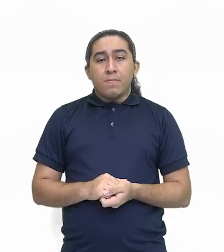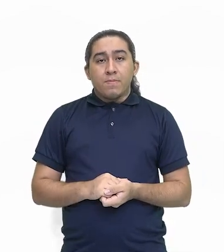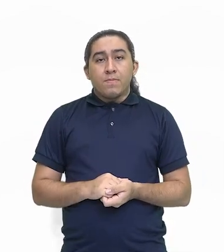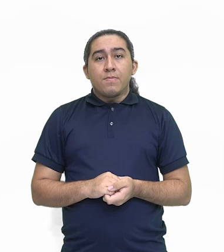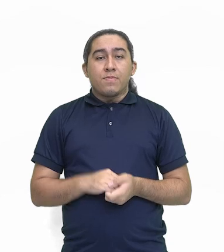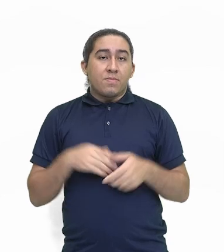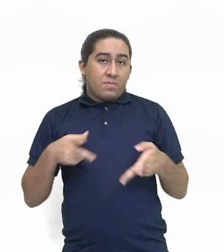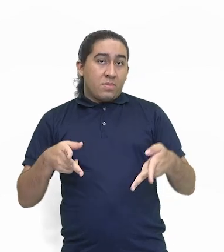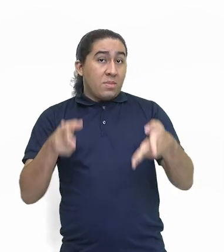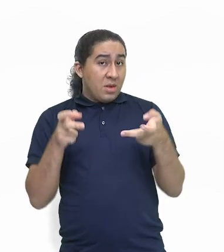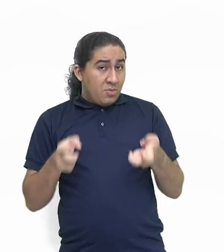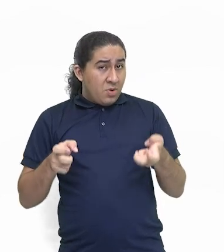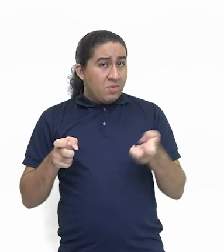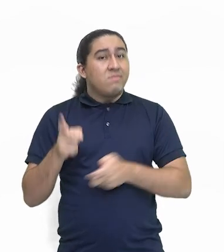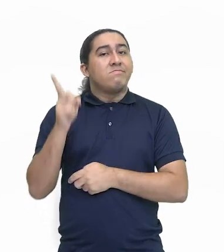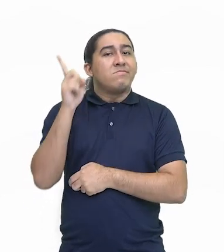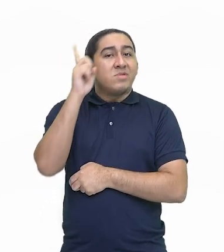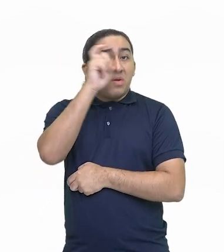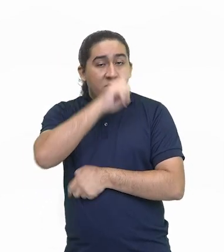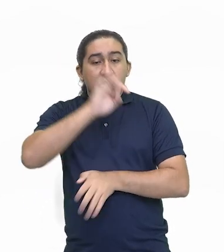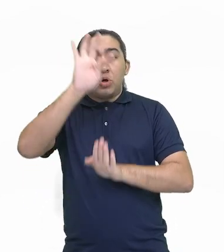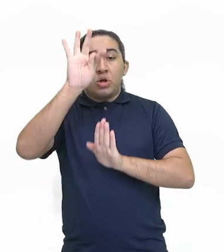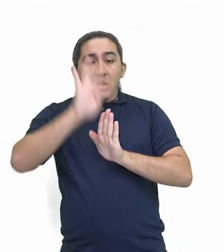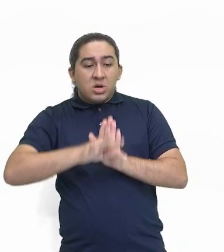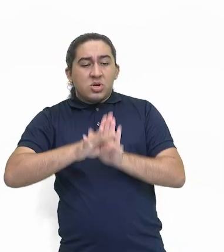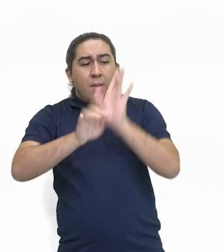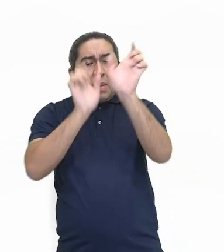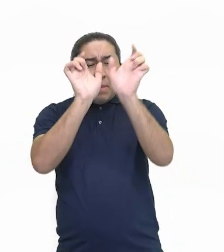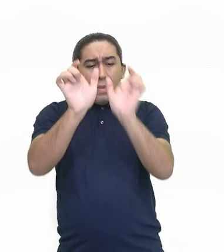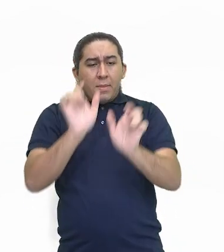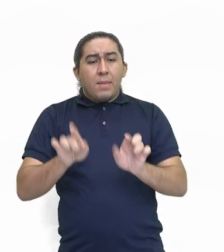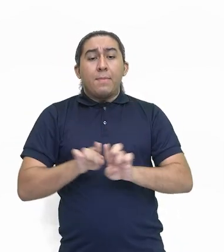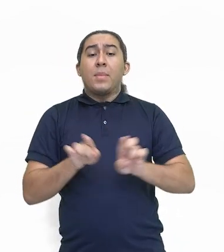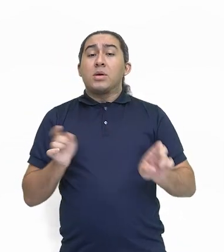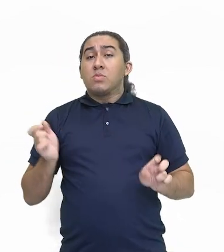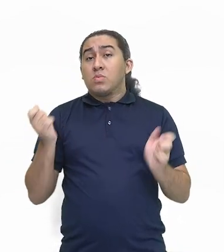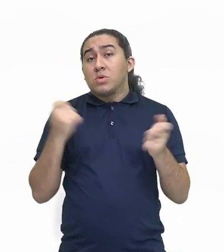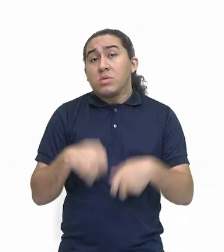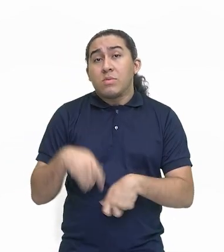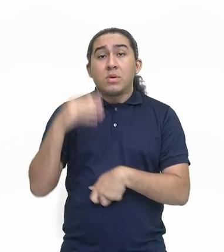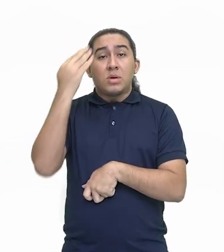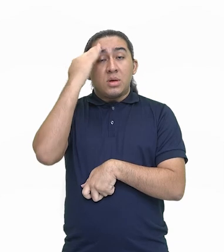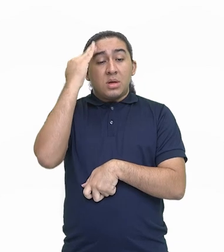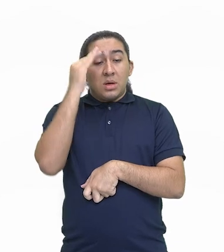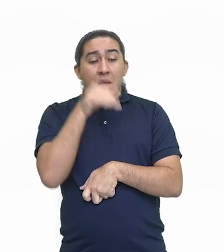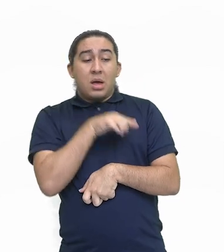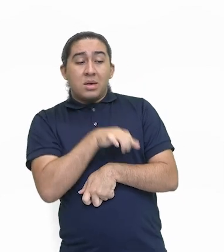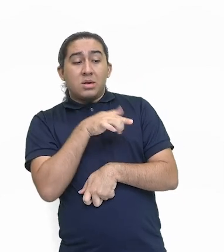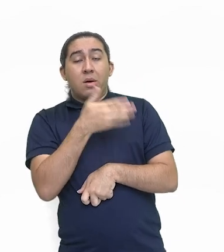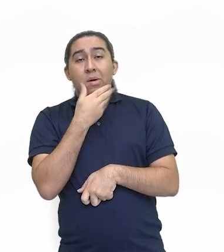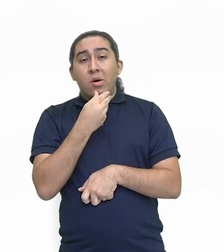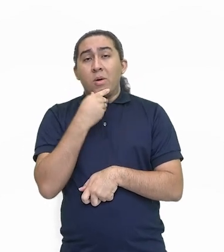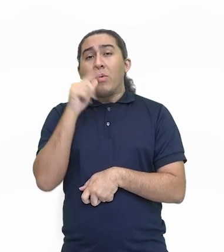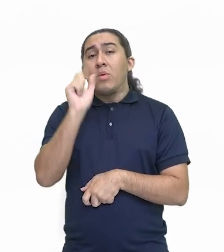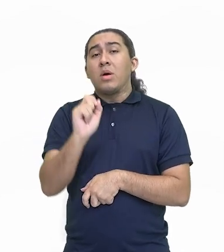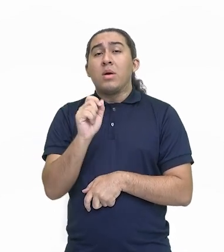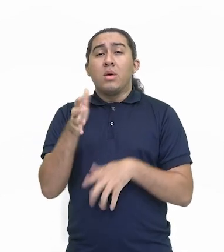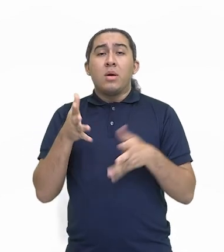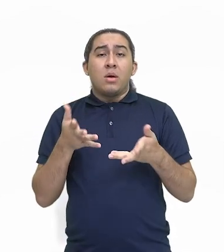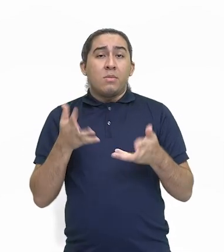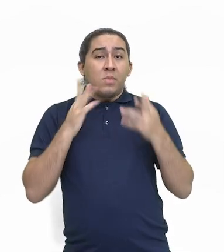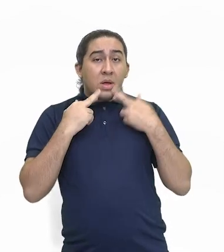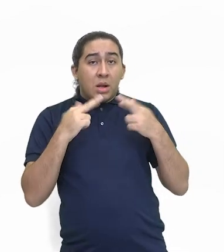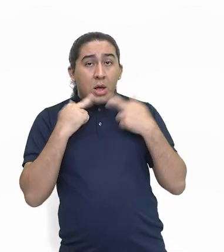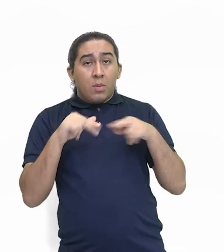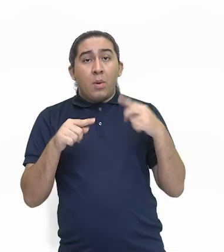Deu para perceber, é difícil o texto, difícil de ser lido, mas dá para entender que ele se queixa do